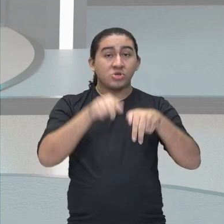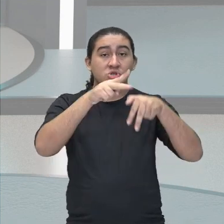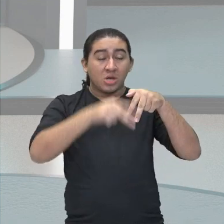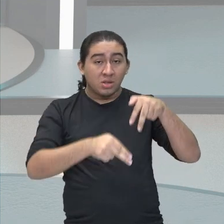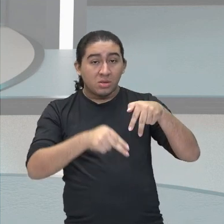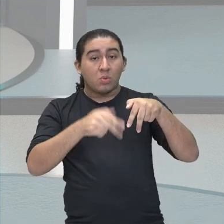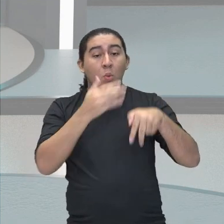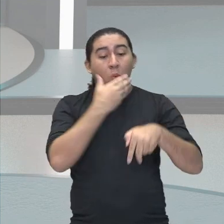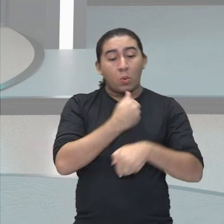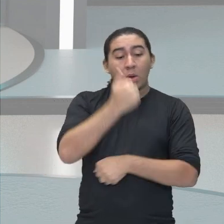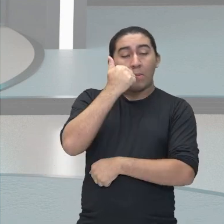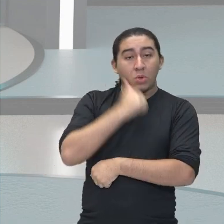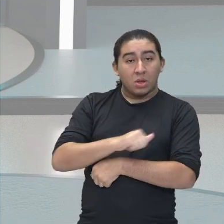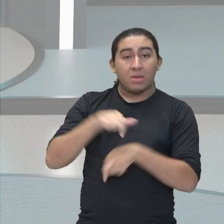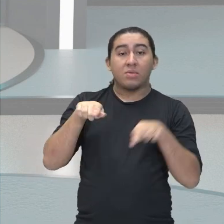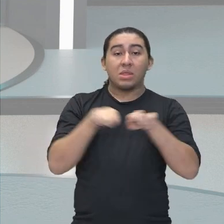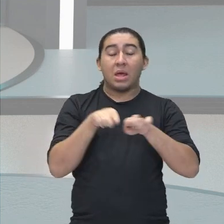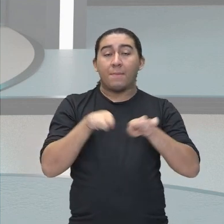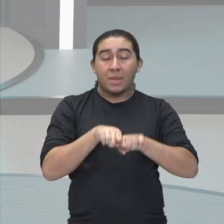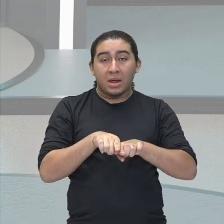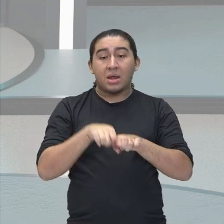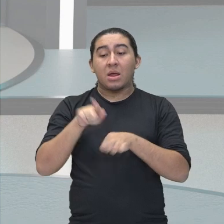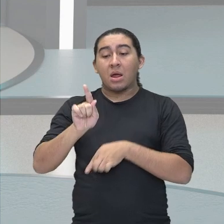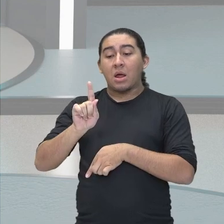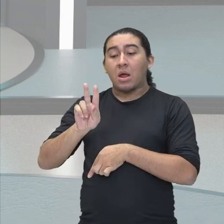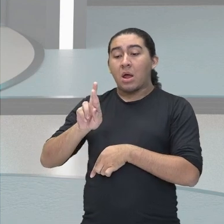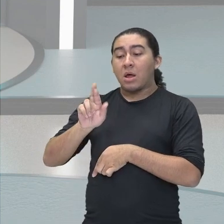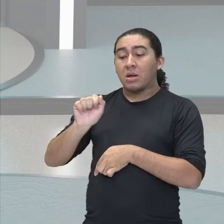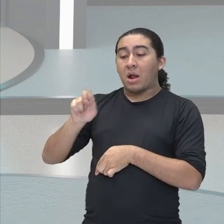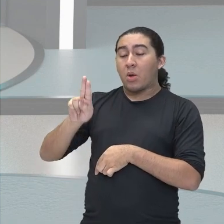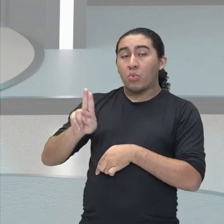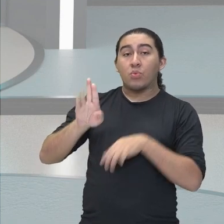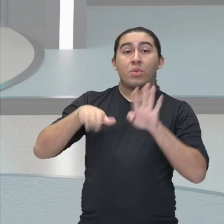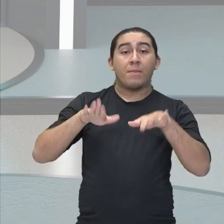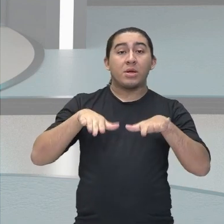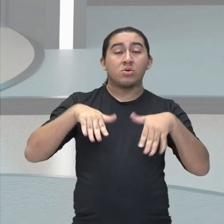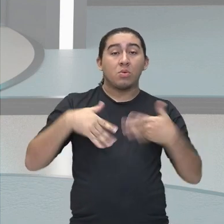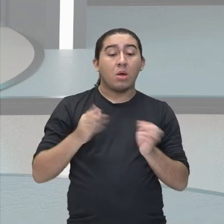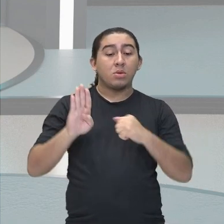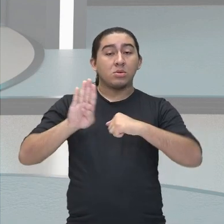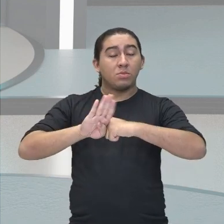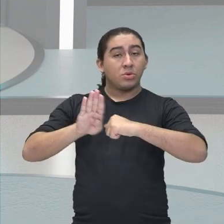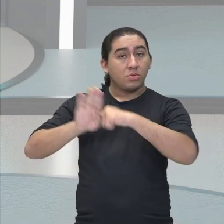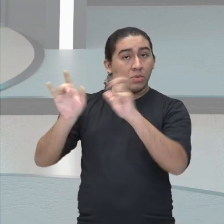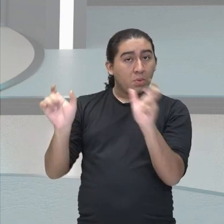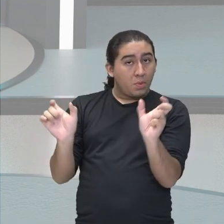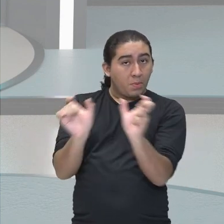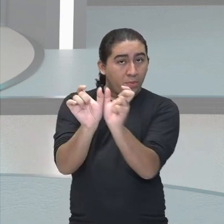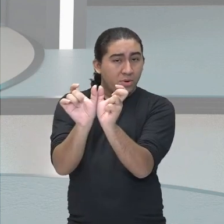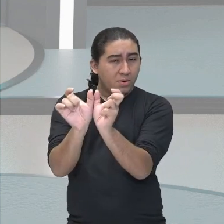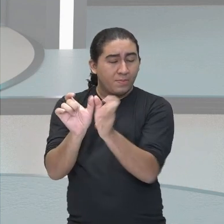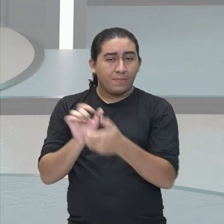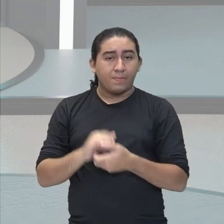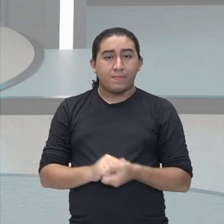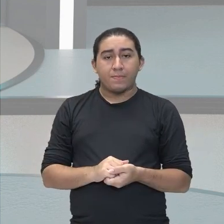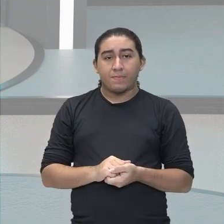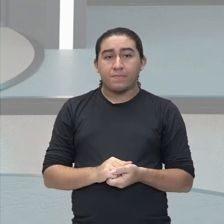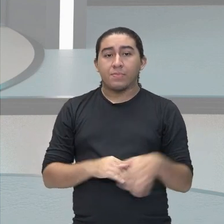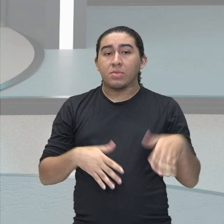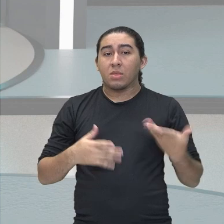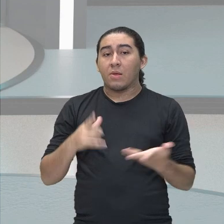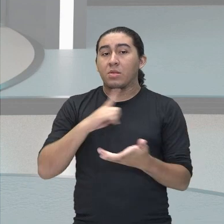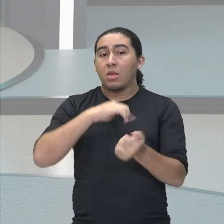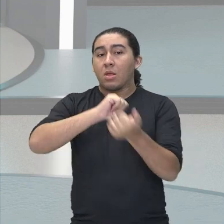gênero e grau, de acordo com os substantivos que acompanham. Então, eles vão flexionar,